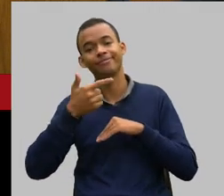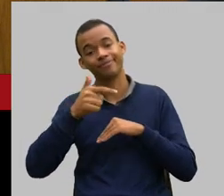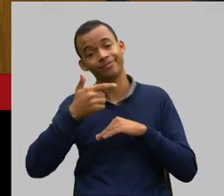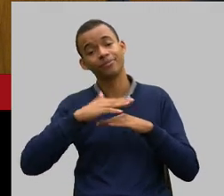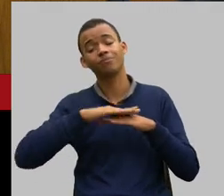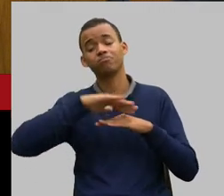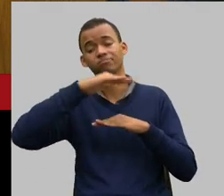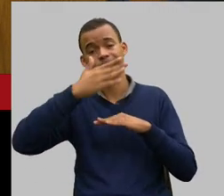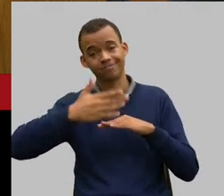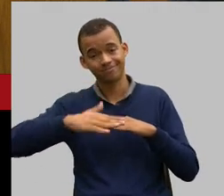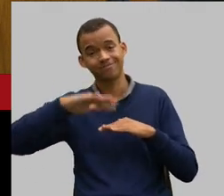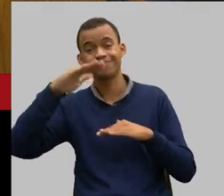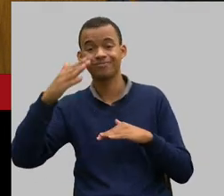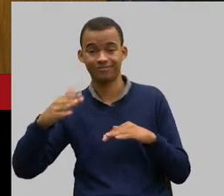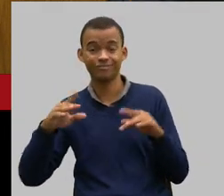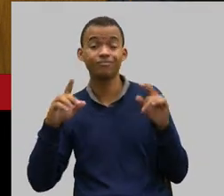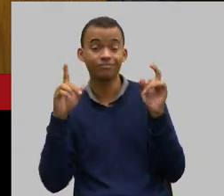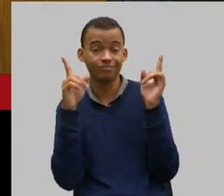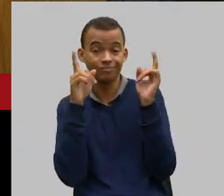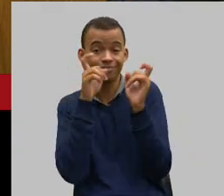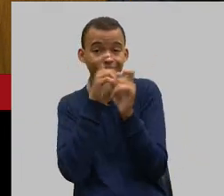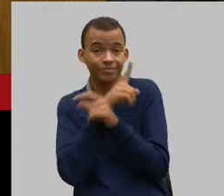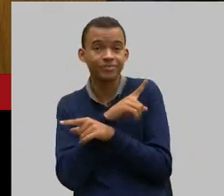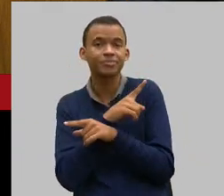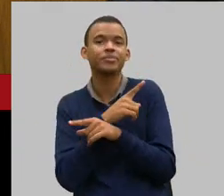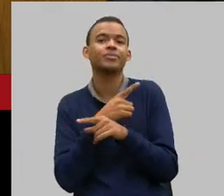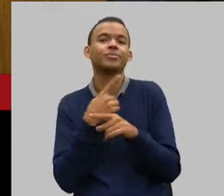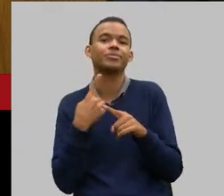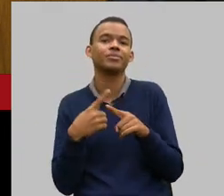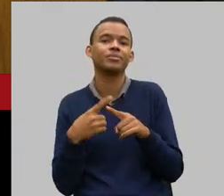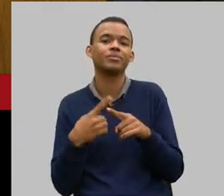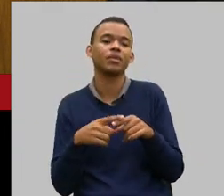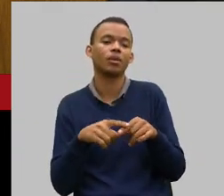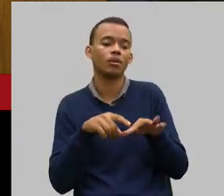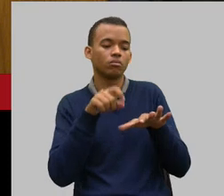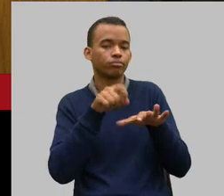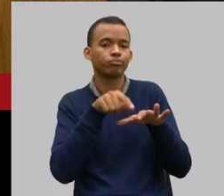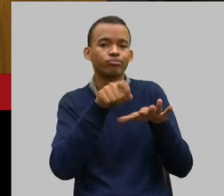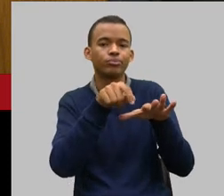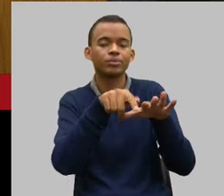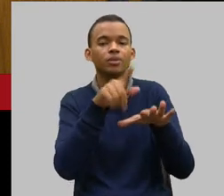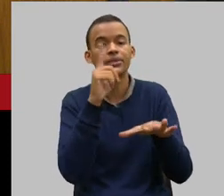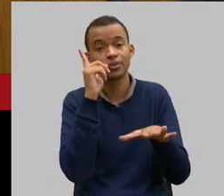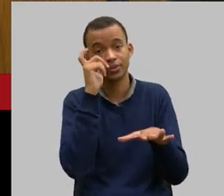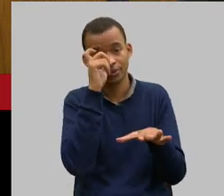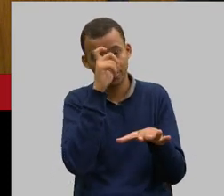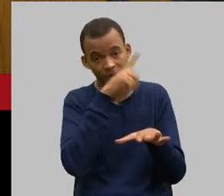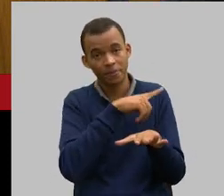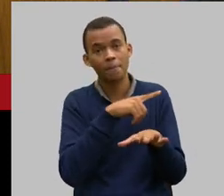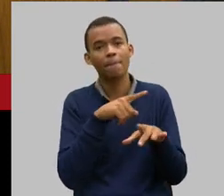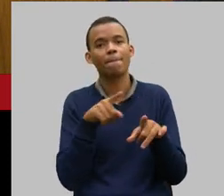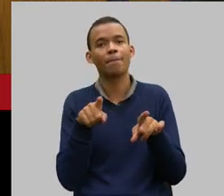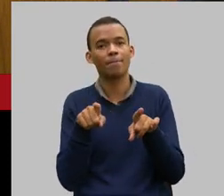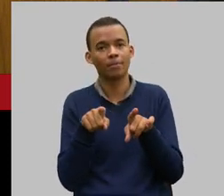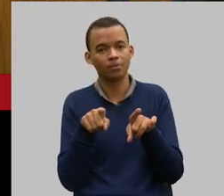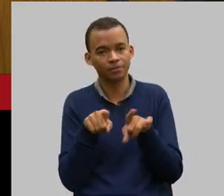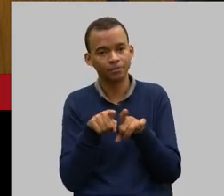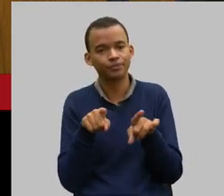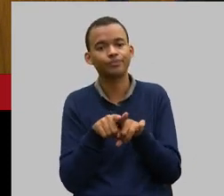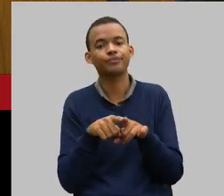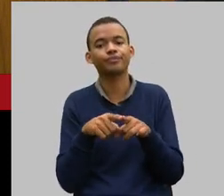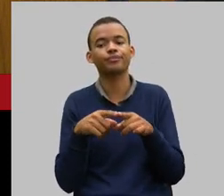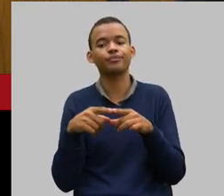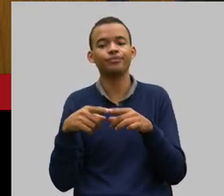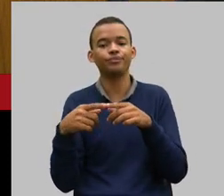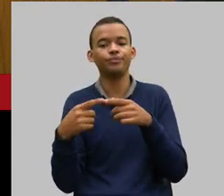gente já sofre muito né com essa perca de produtividade com essa perca de competitividade também do mercado